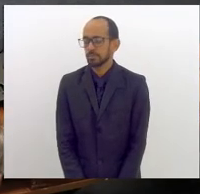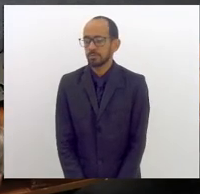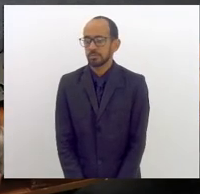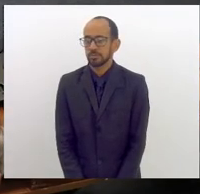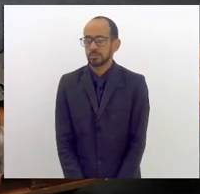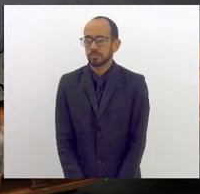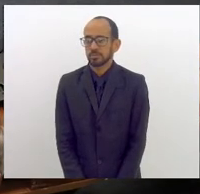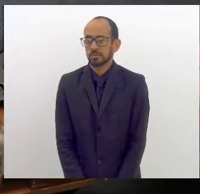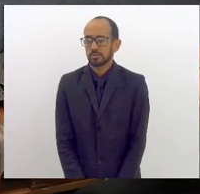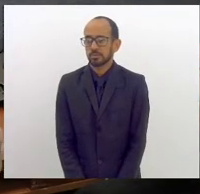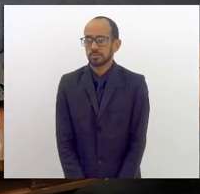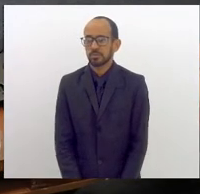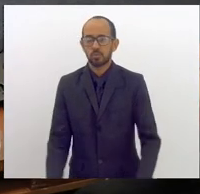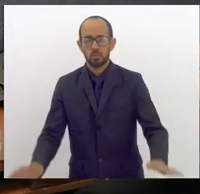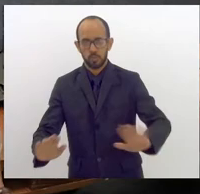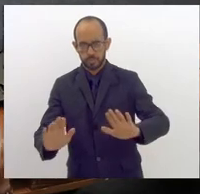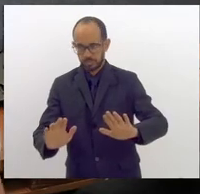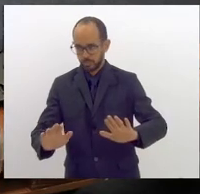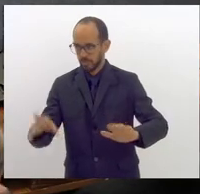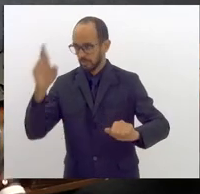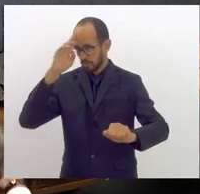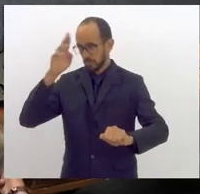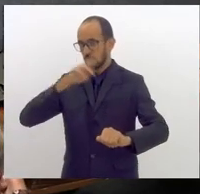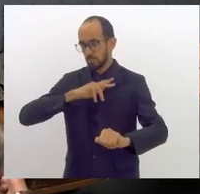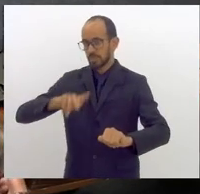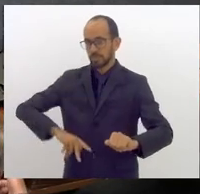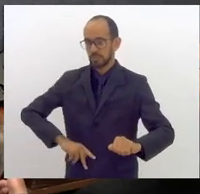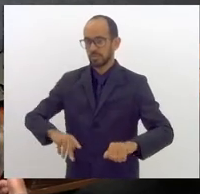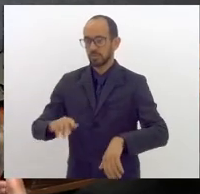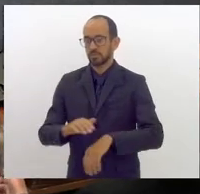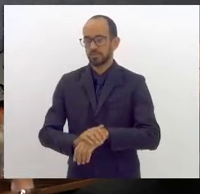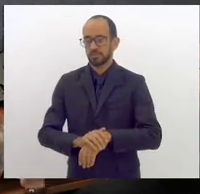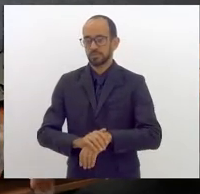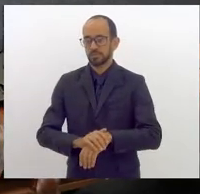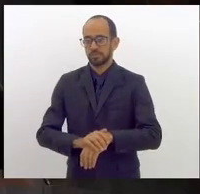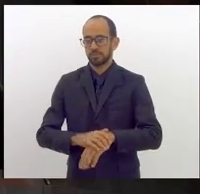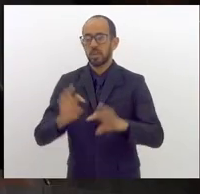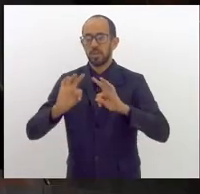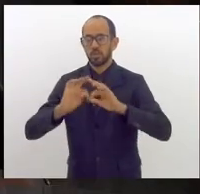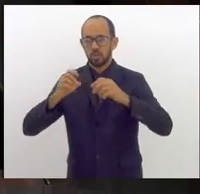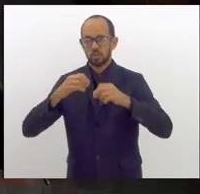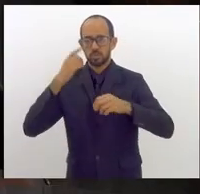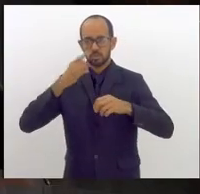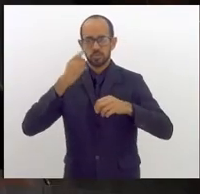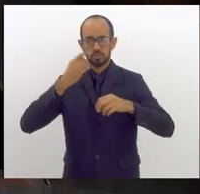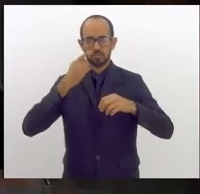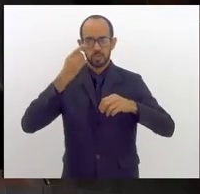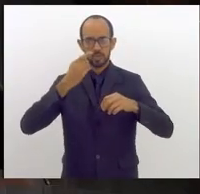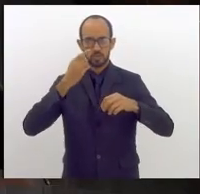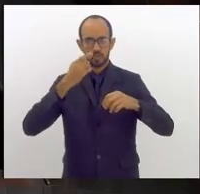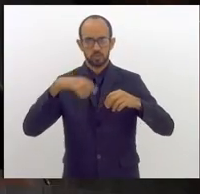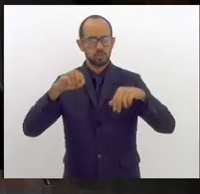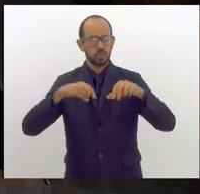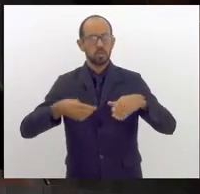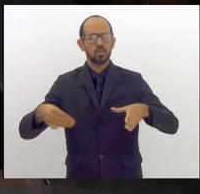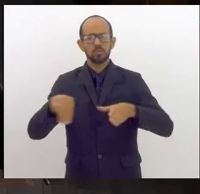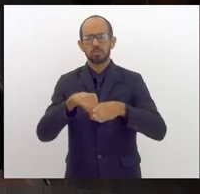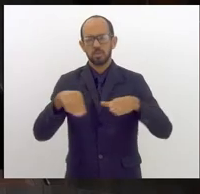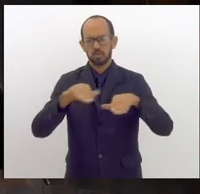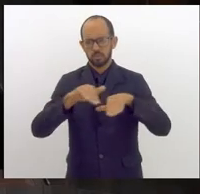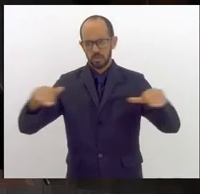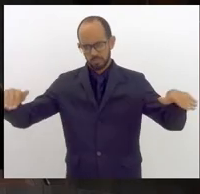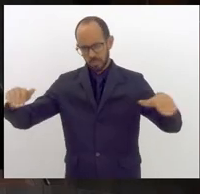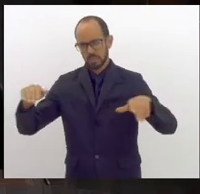Alô senhor presidente Senhor e Senhoras e deputadas membros da mesa